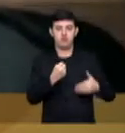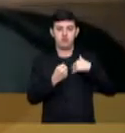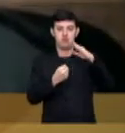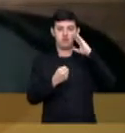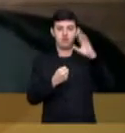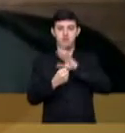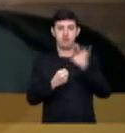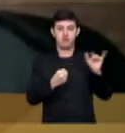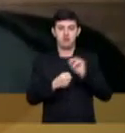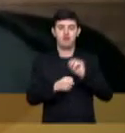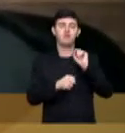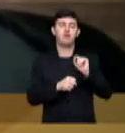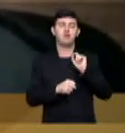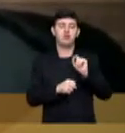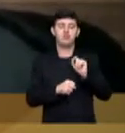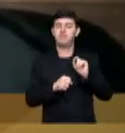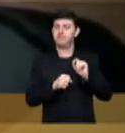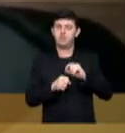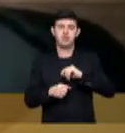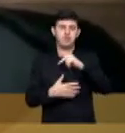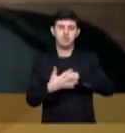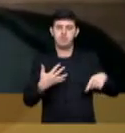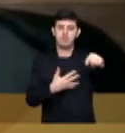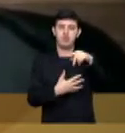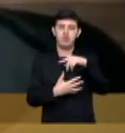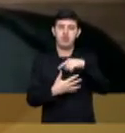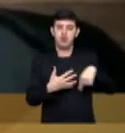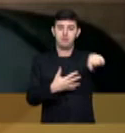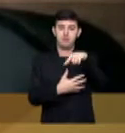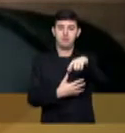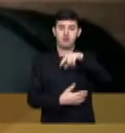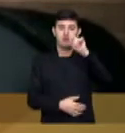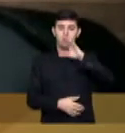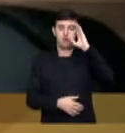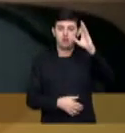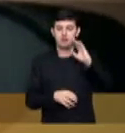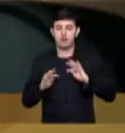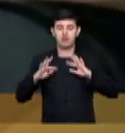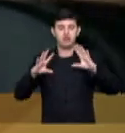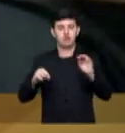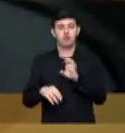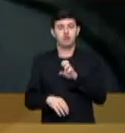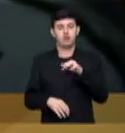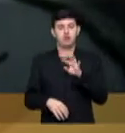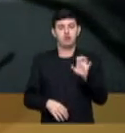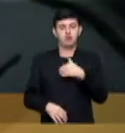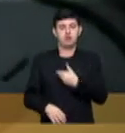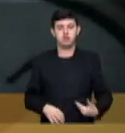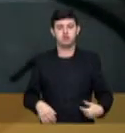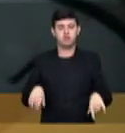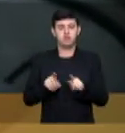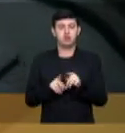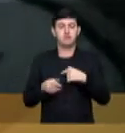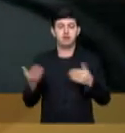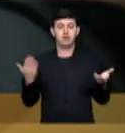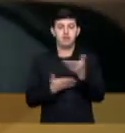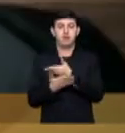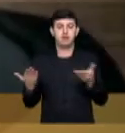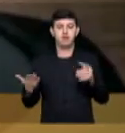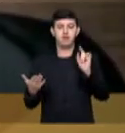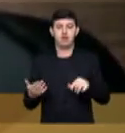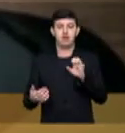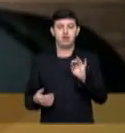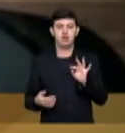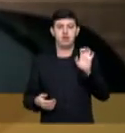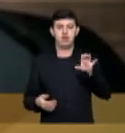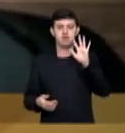por todos os entes públicos. A repartição de competência entre os entes federais não